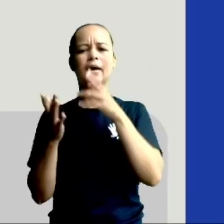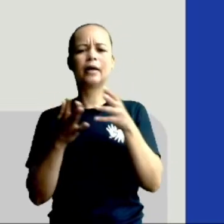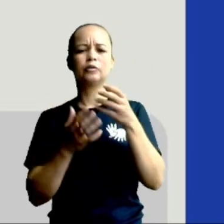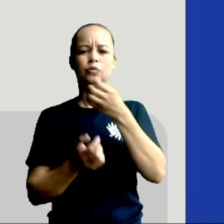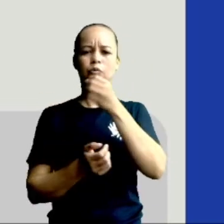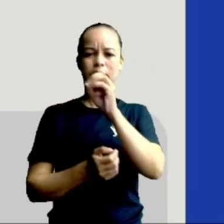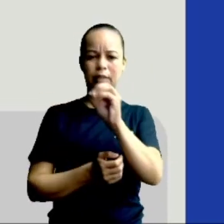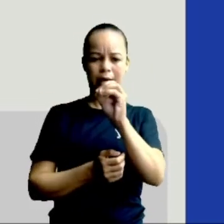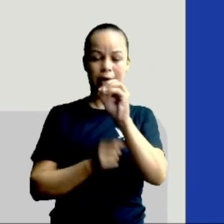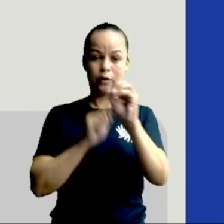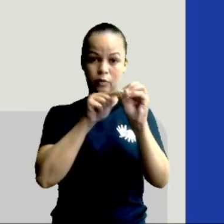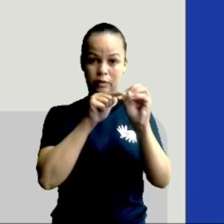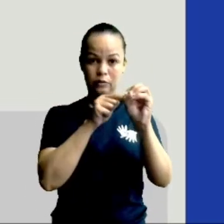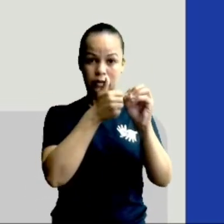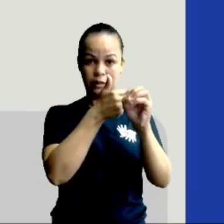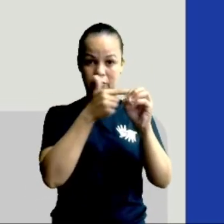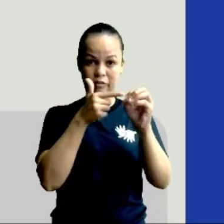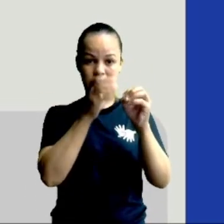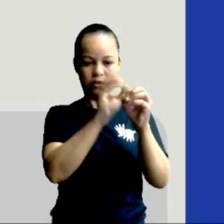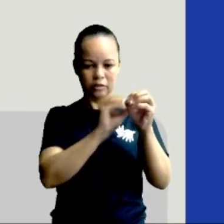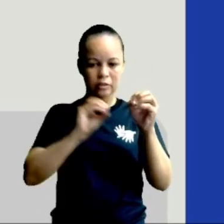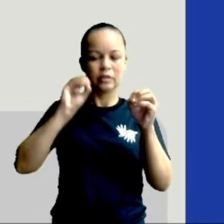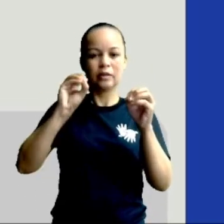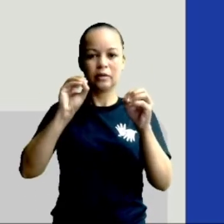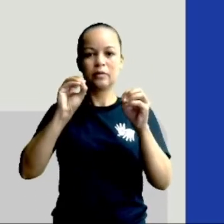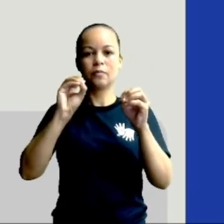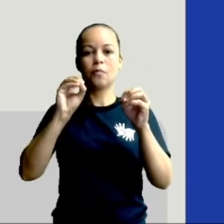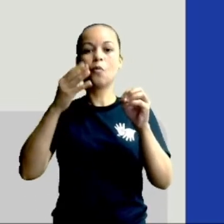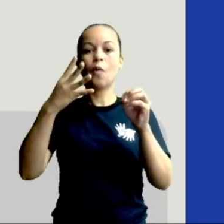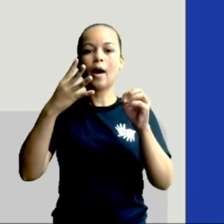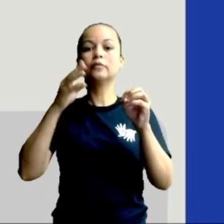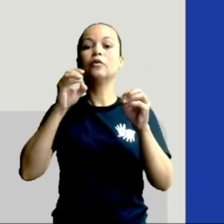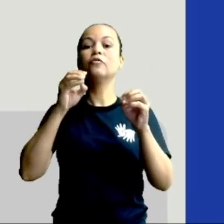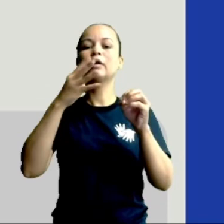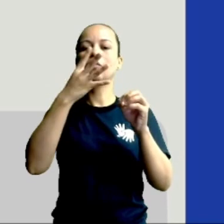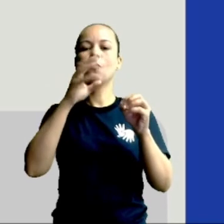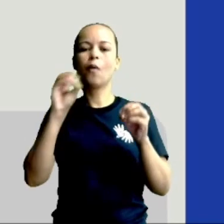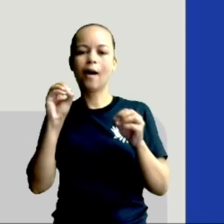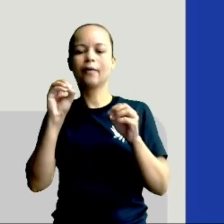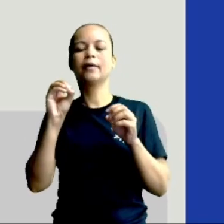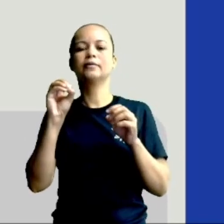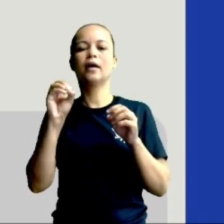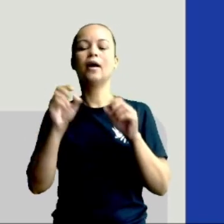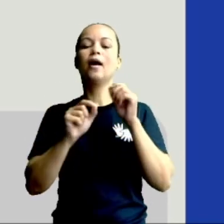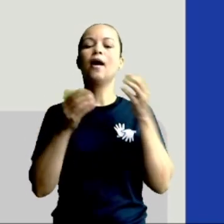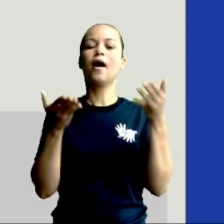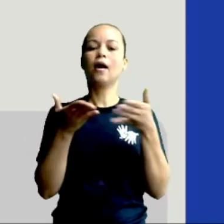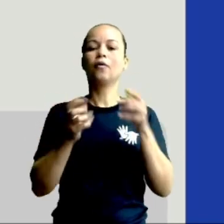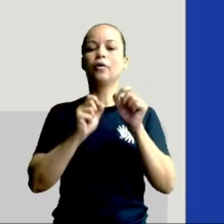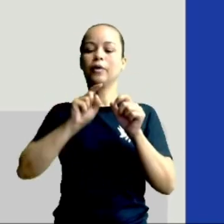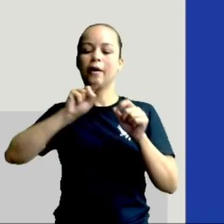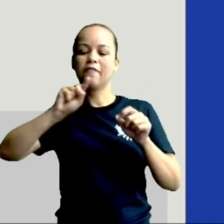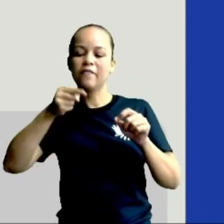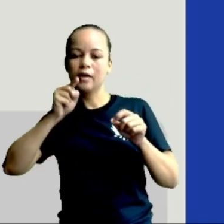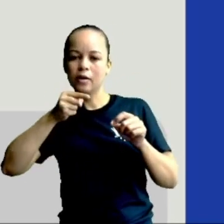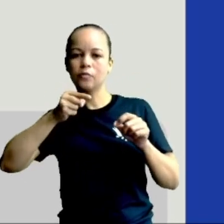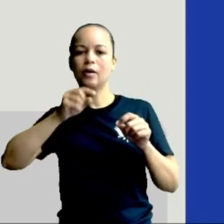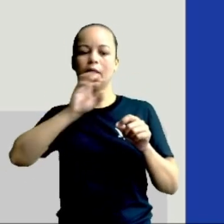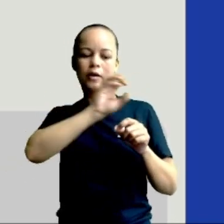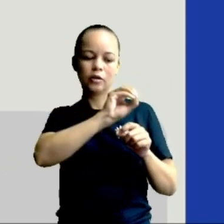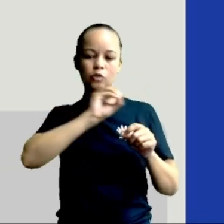120? Devolve para junto do 4. 40. E aí, agora faz o quê? Coloca a vírgula e os